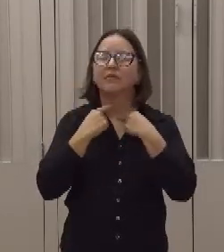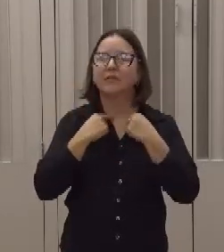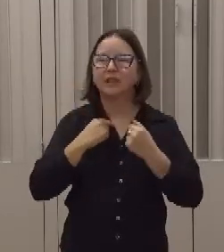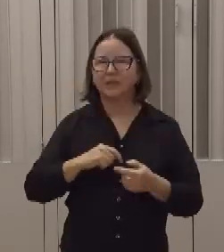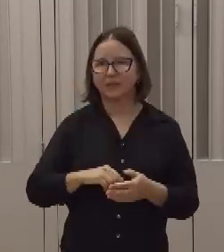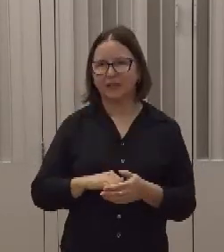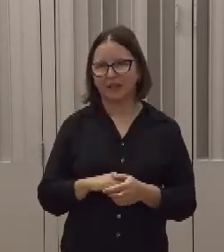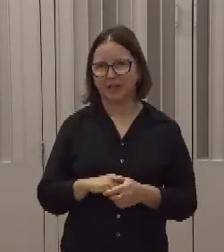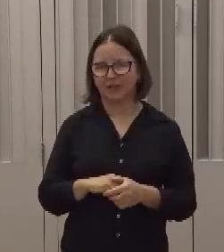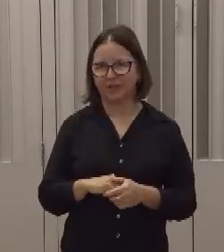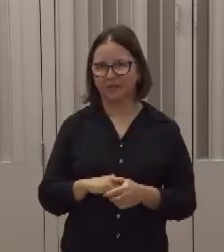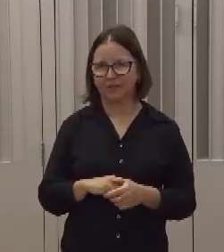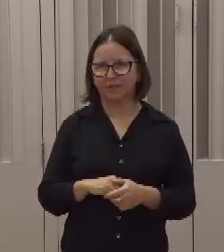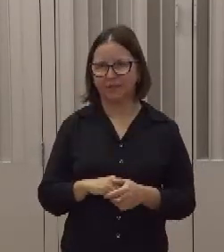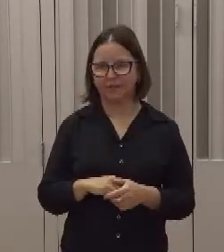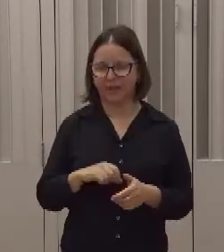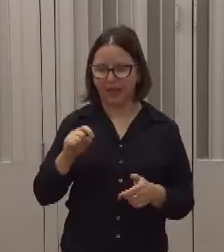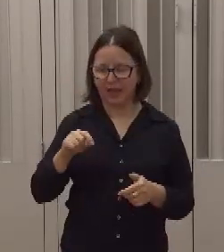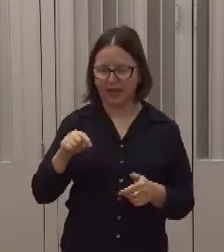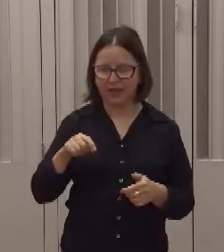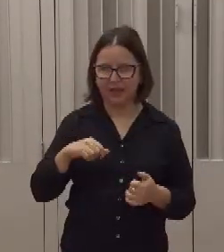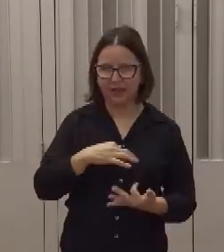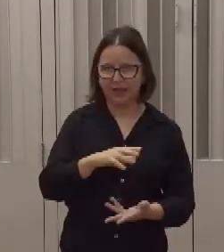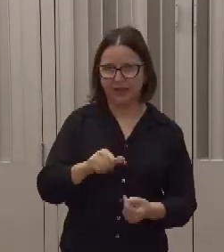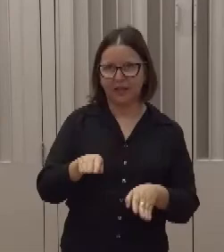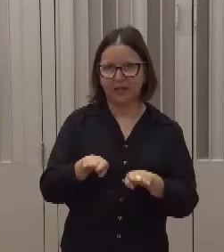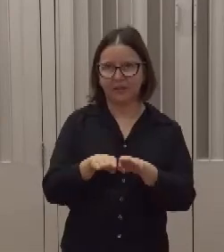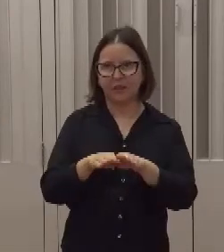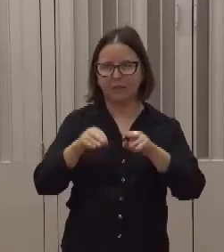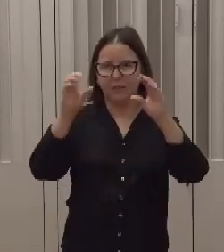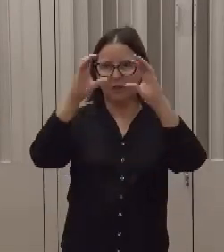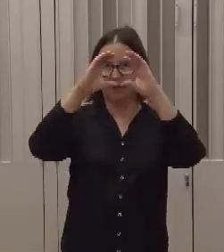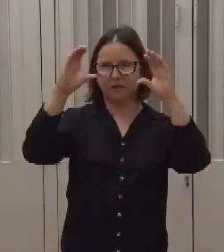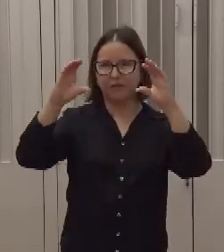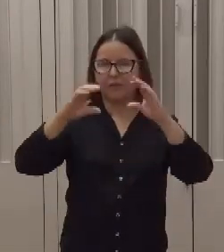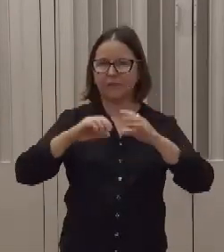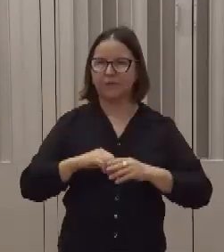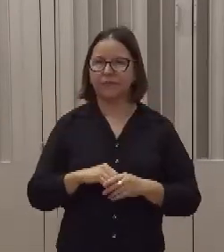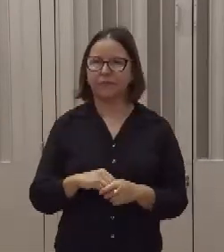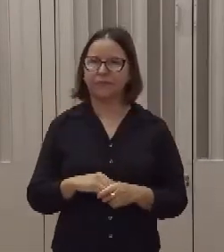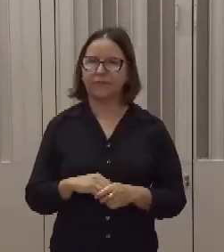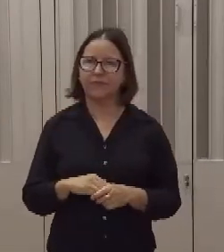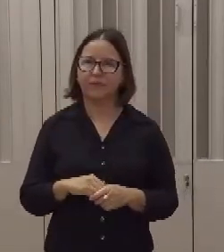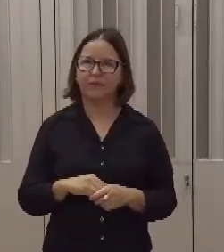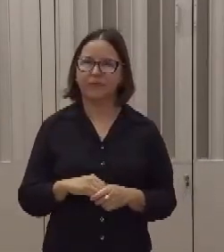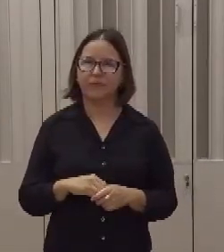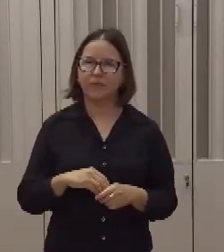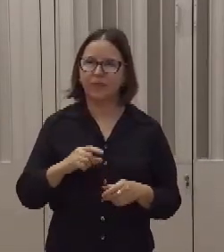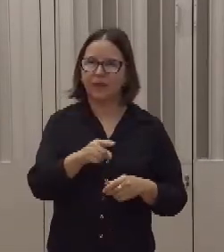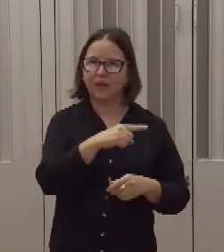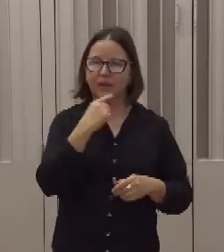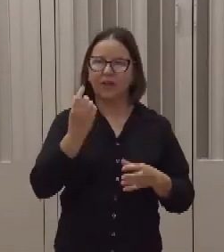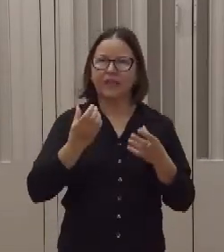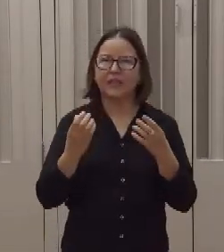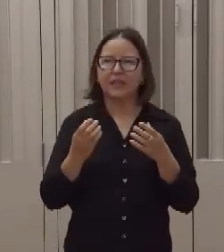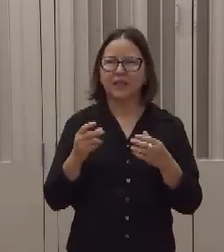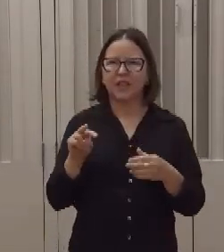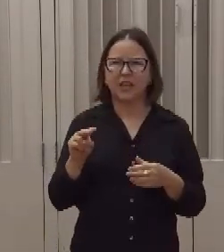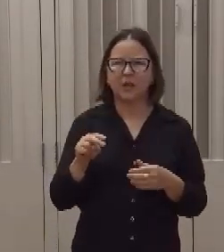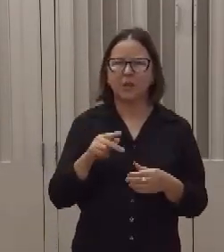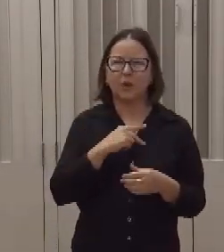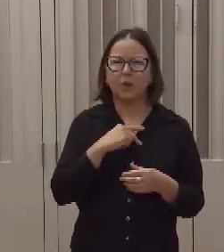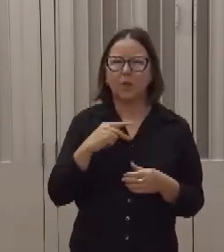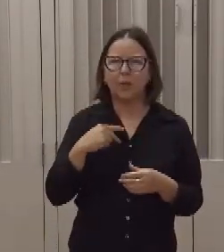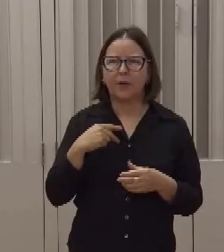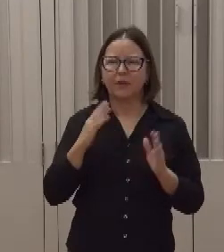feita a tua vontade, assim na terra como ela é feita no céu. A gente quer, como o pastor Eric falou aqui na introdução, a